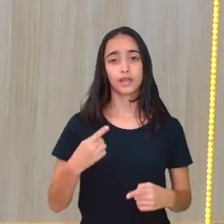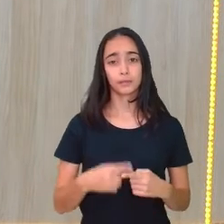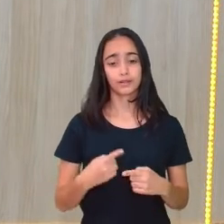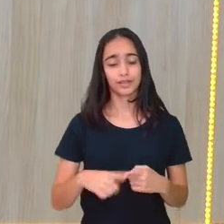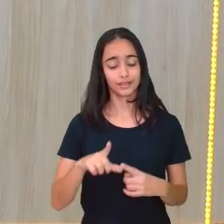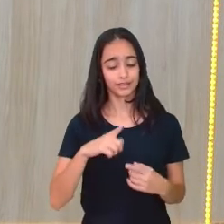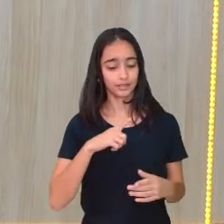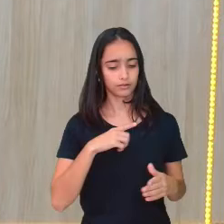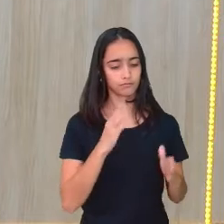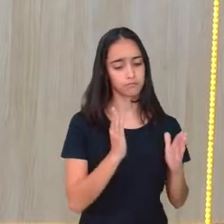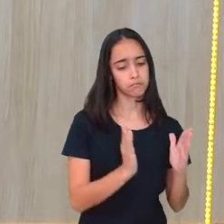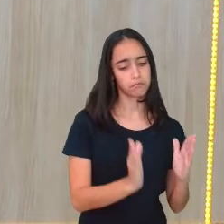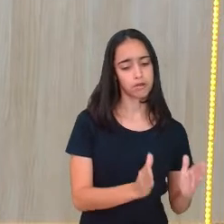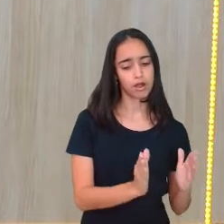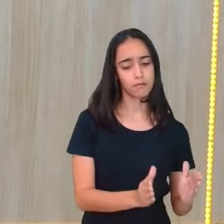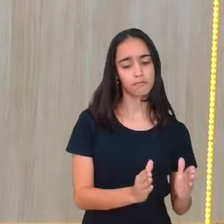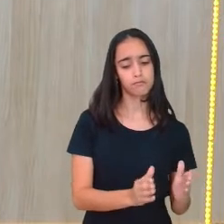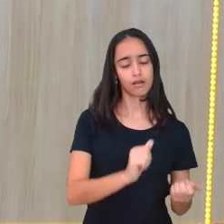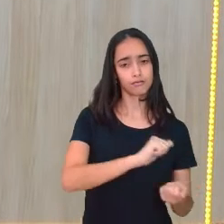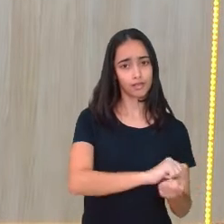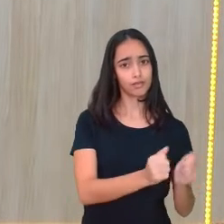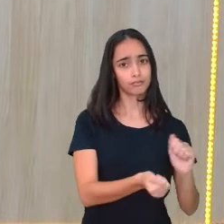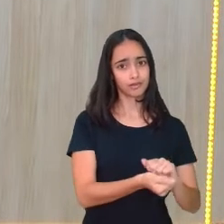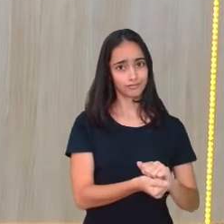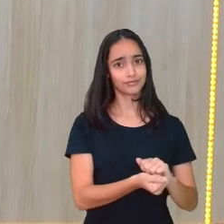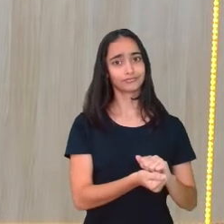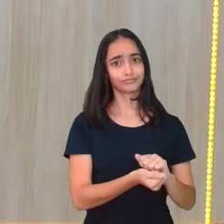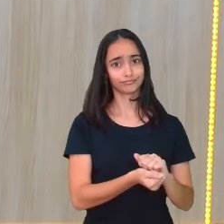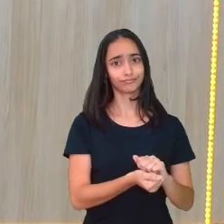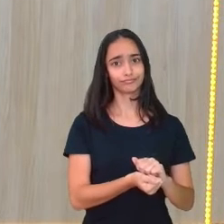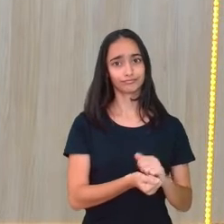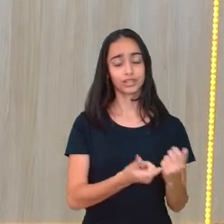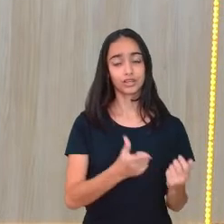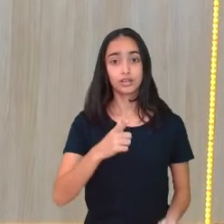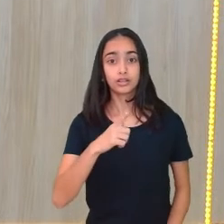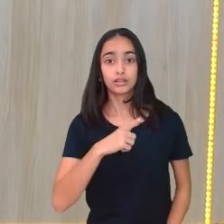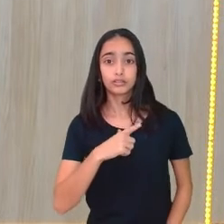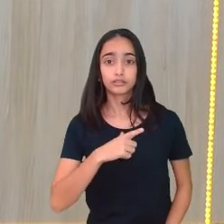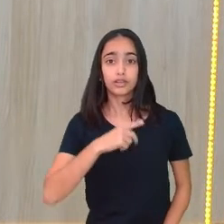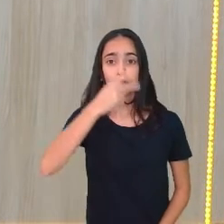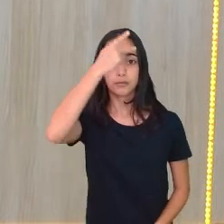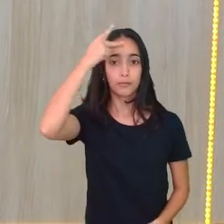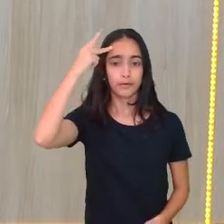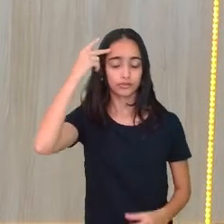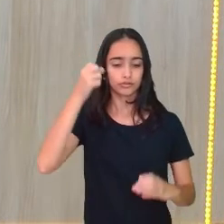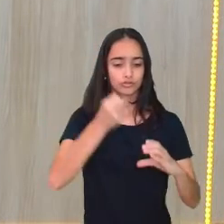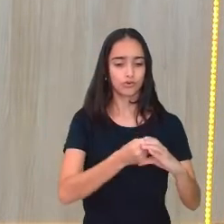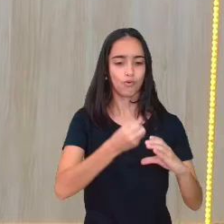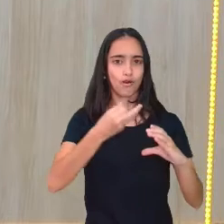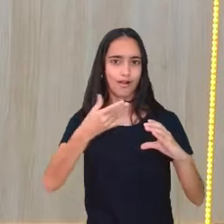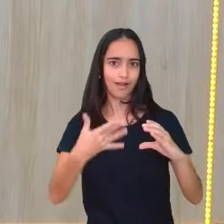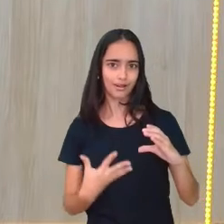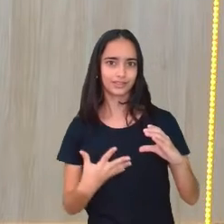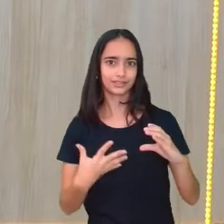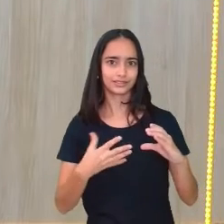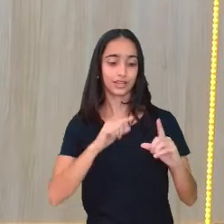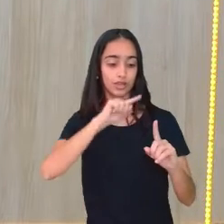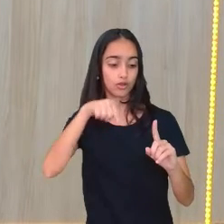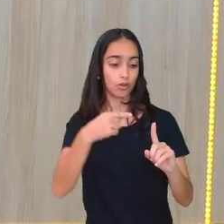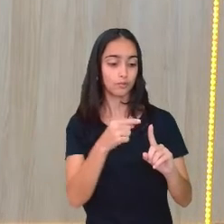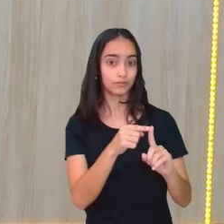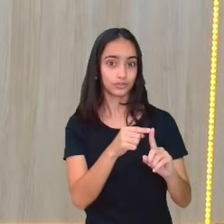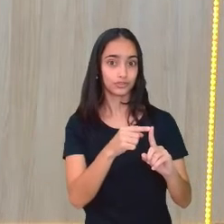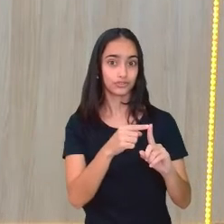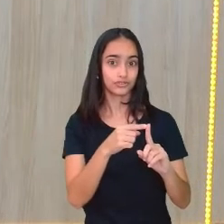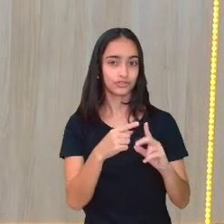de adaptações, né? Existem pessoas que têm características e objetivos parecidos.